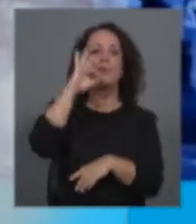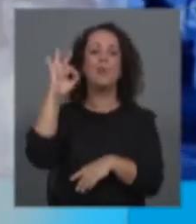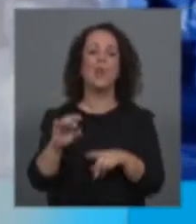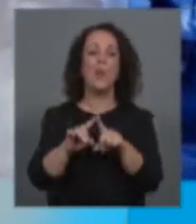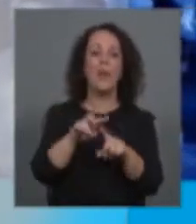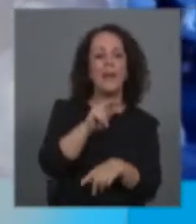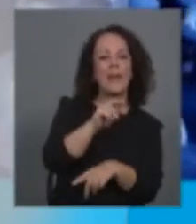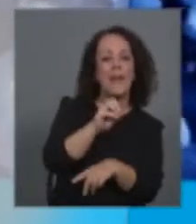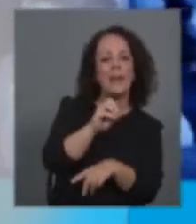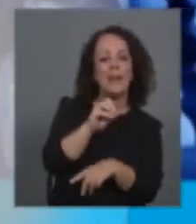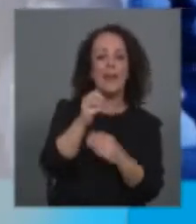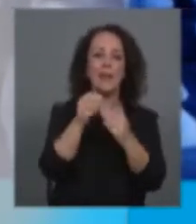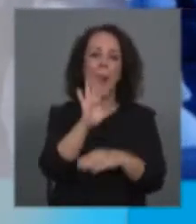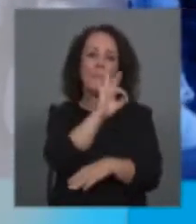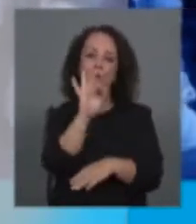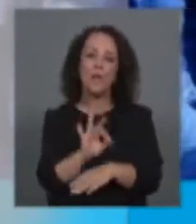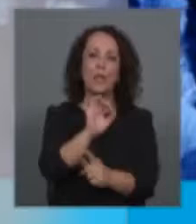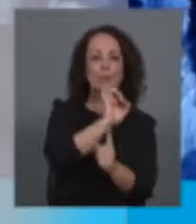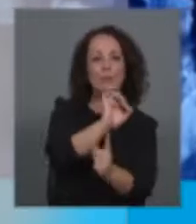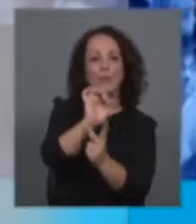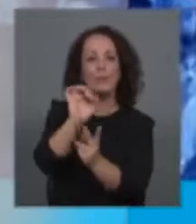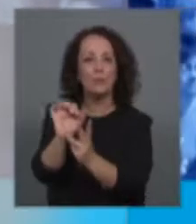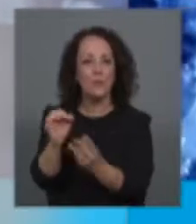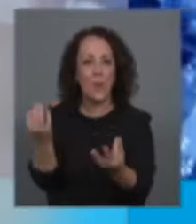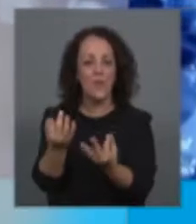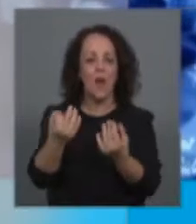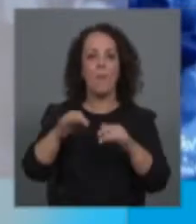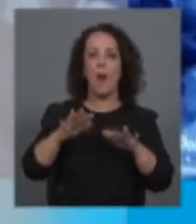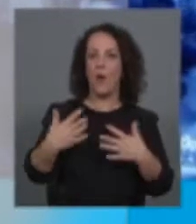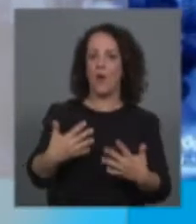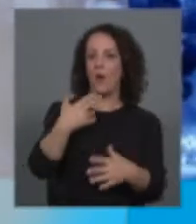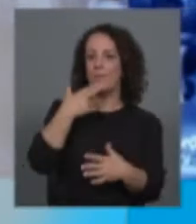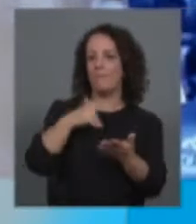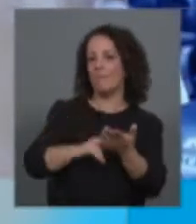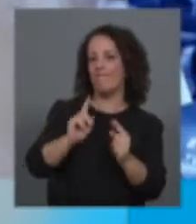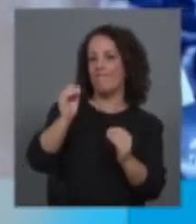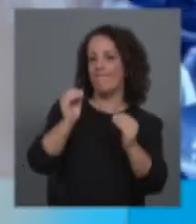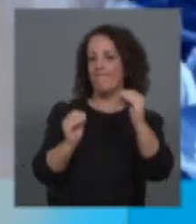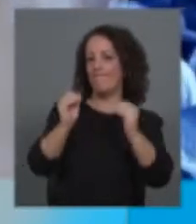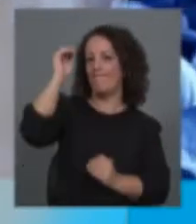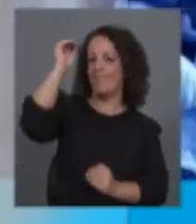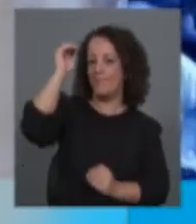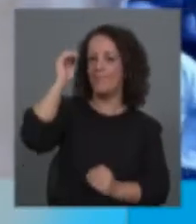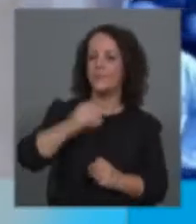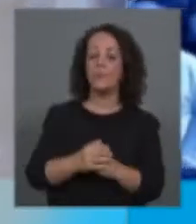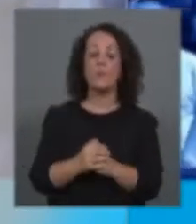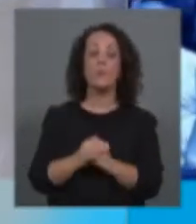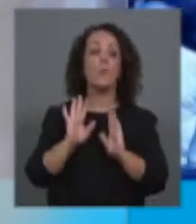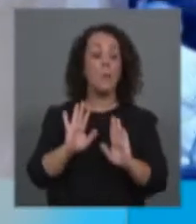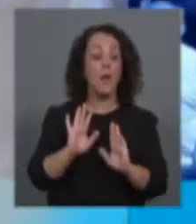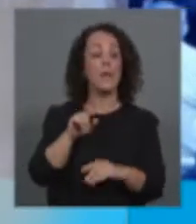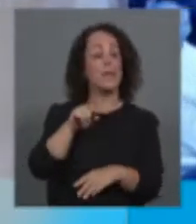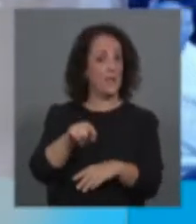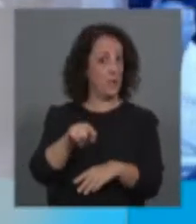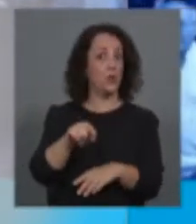e qualquer coisa por cento que havia para cada comunidade está a ficar neste momento um pouco desequilibrado. Mas isto é também